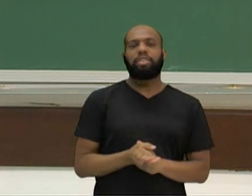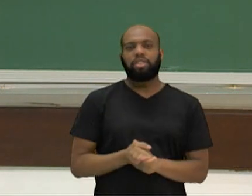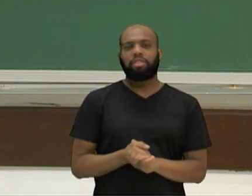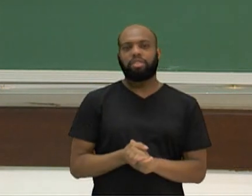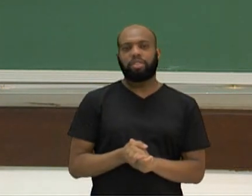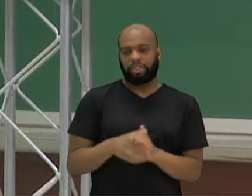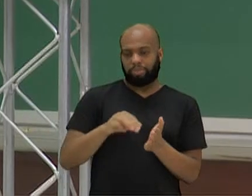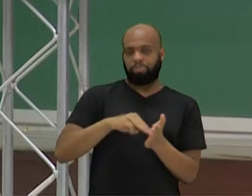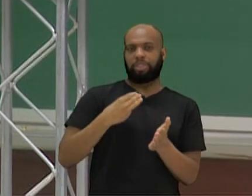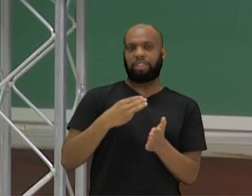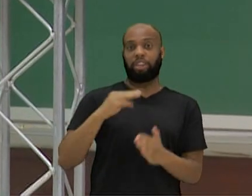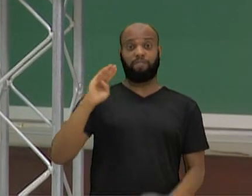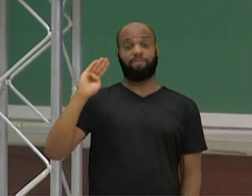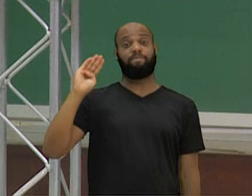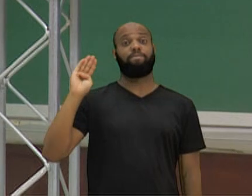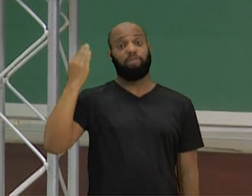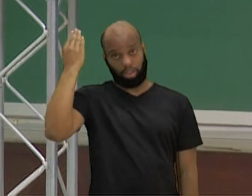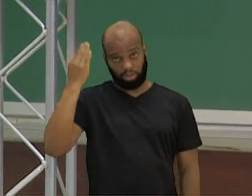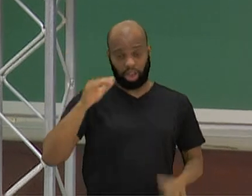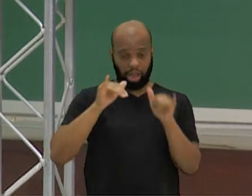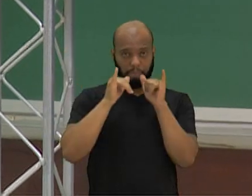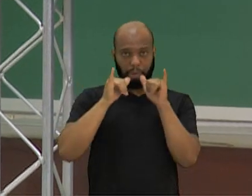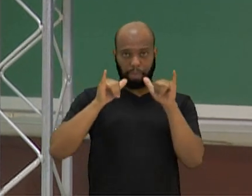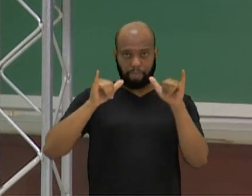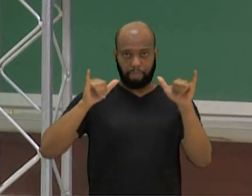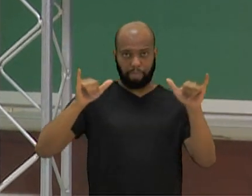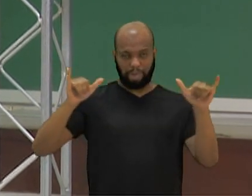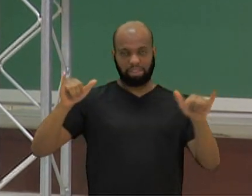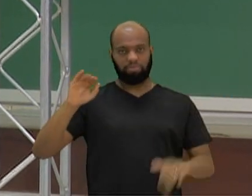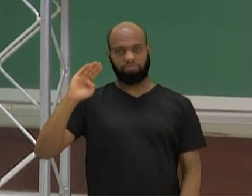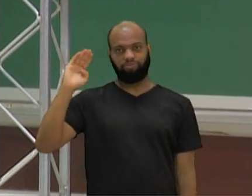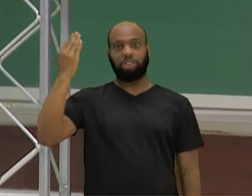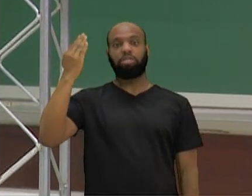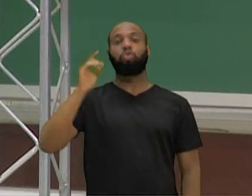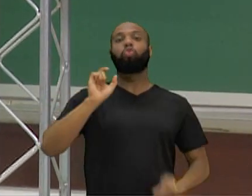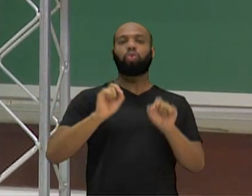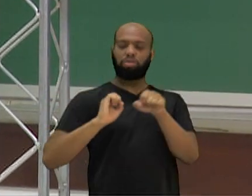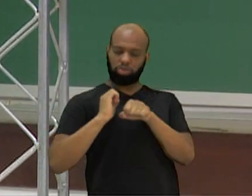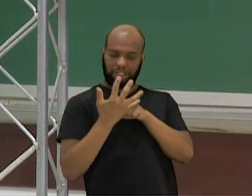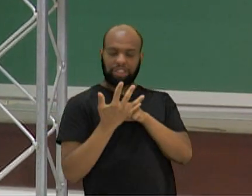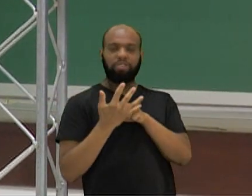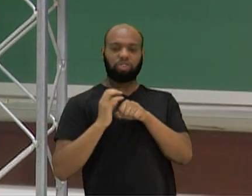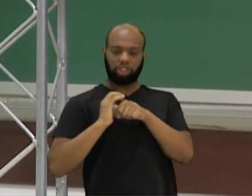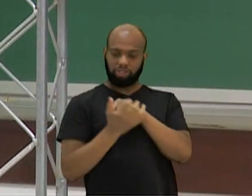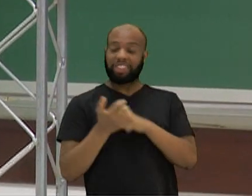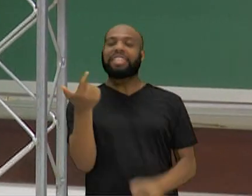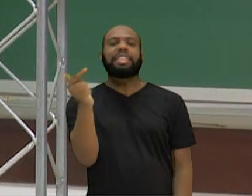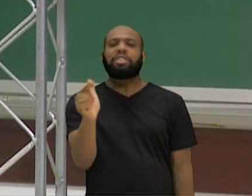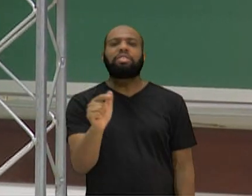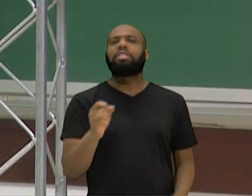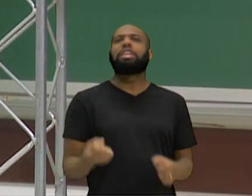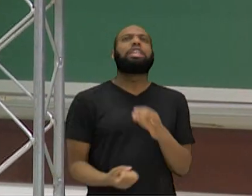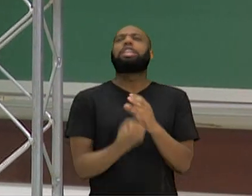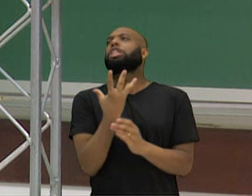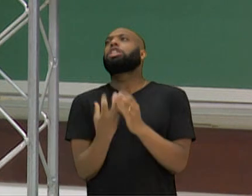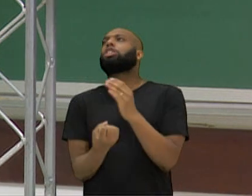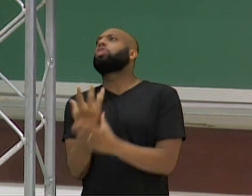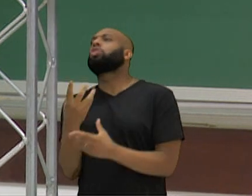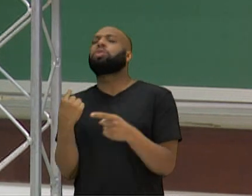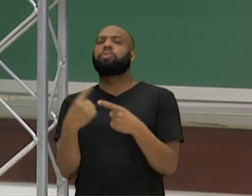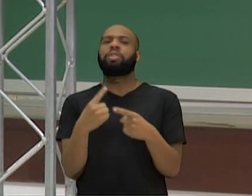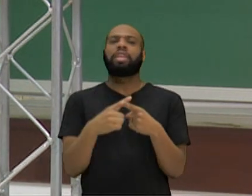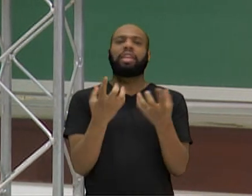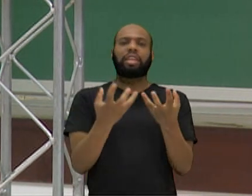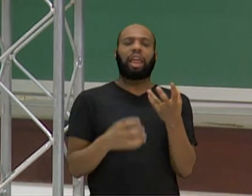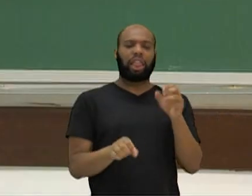essas mensagens fake aí, muito louca, que o coronavírus não existe, foi uma coisa criada para quebrar a